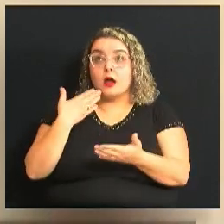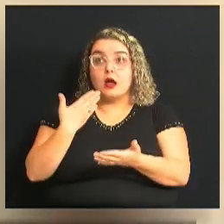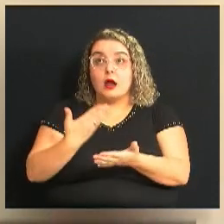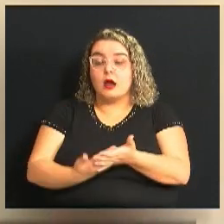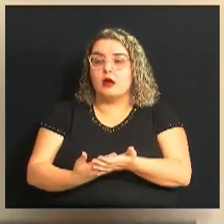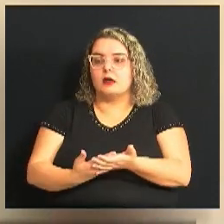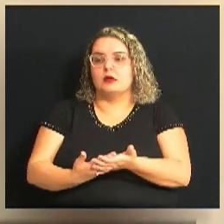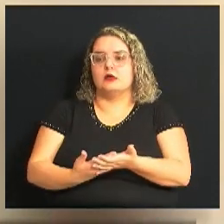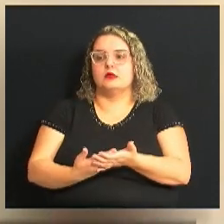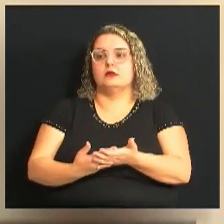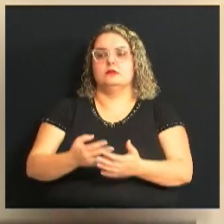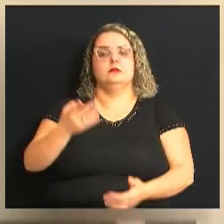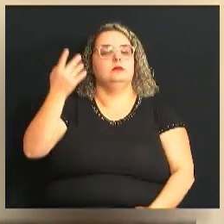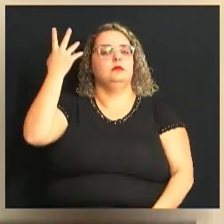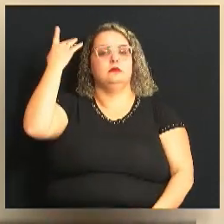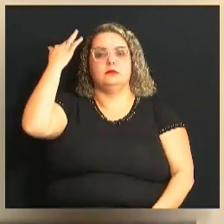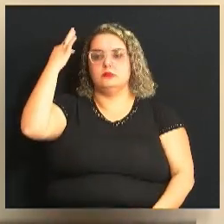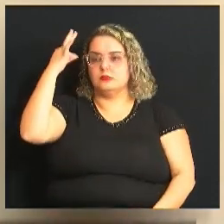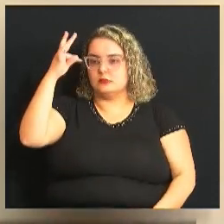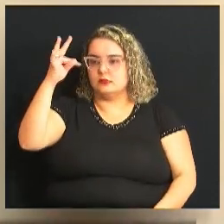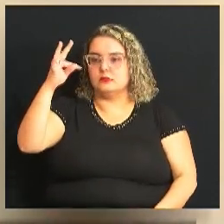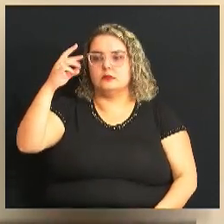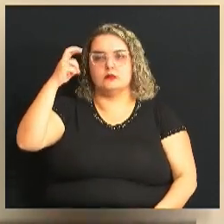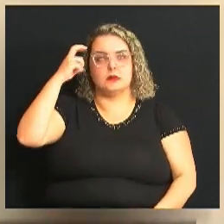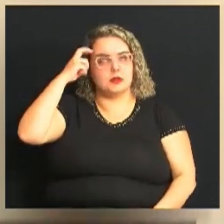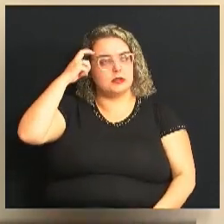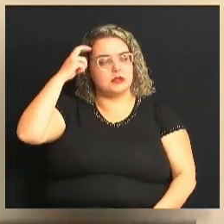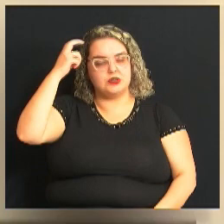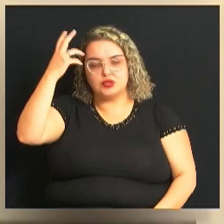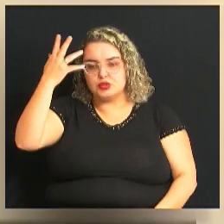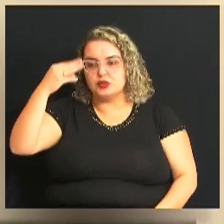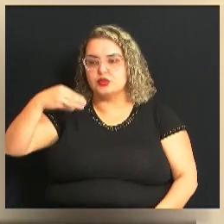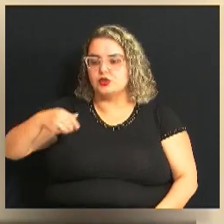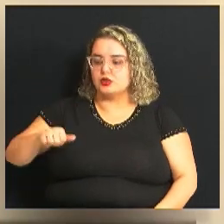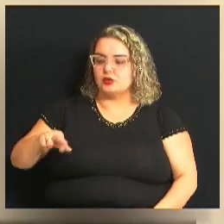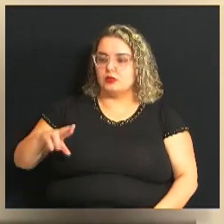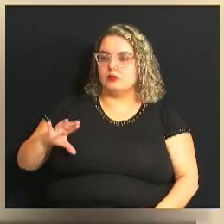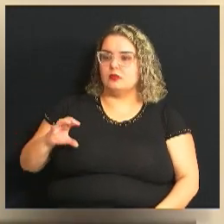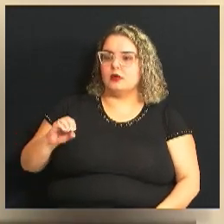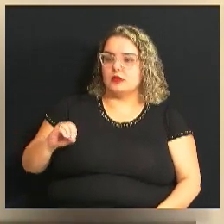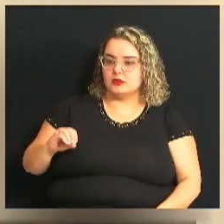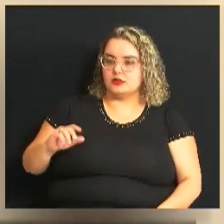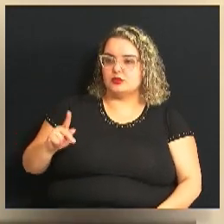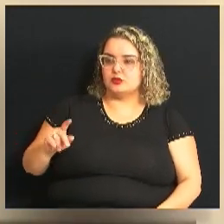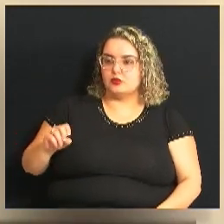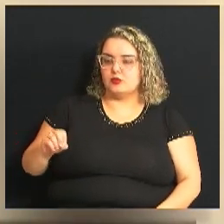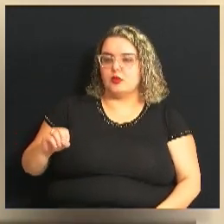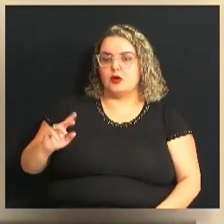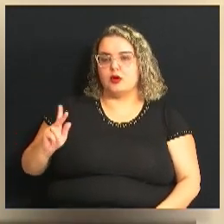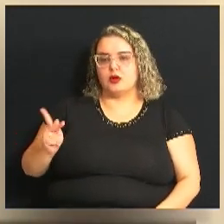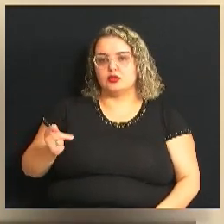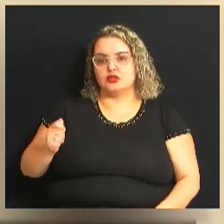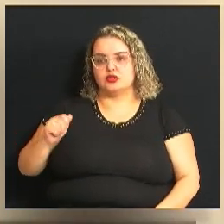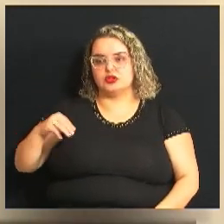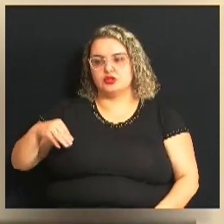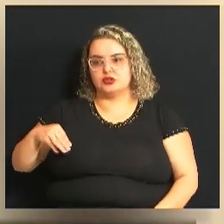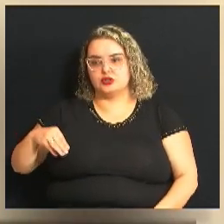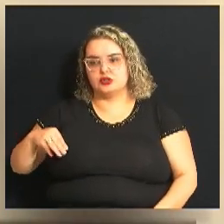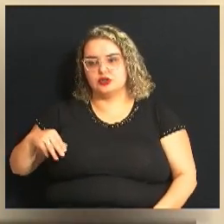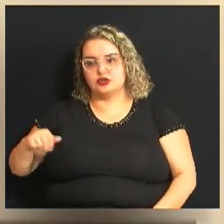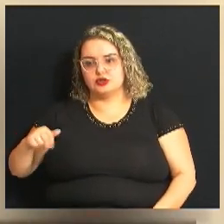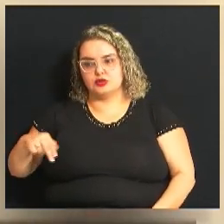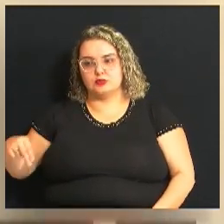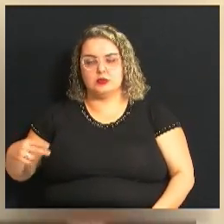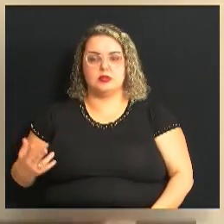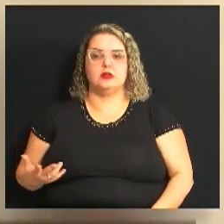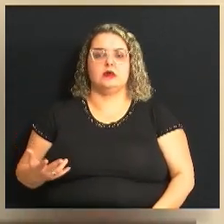né, teórico, pela sabedoria que o Márcio, naquela tarde, num sábado, ministrou uma